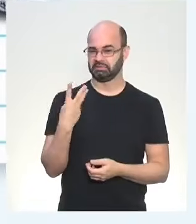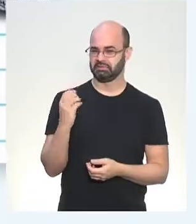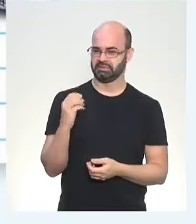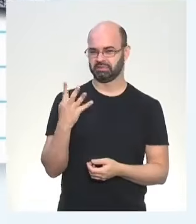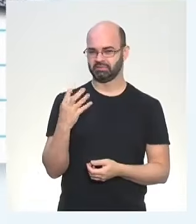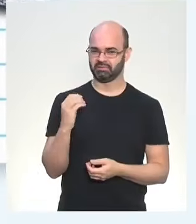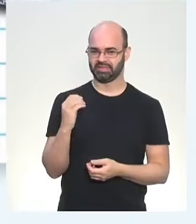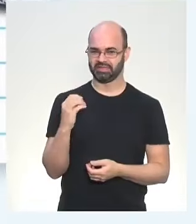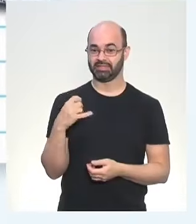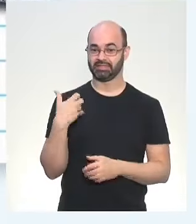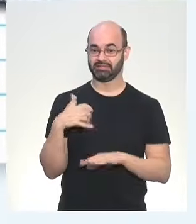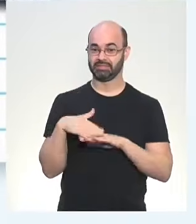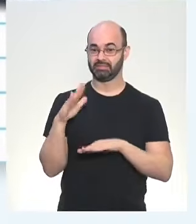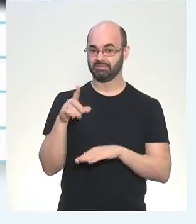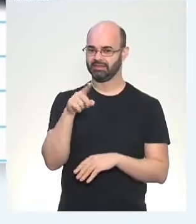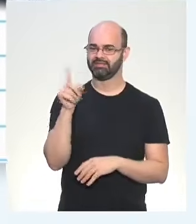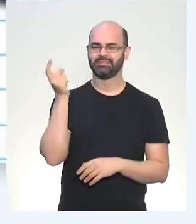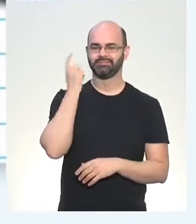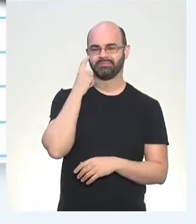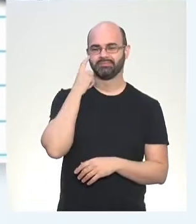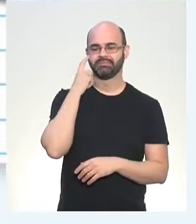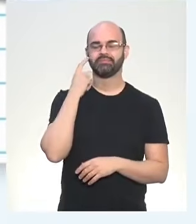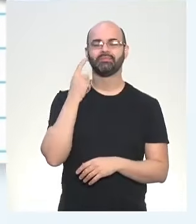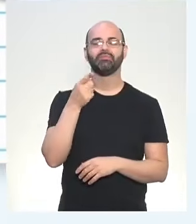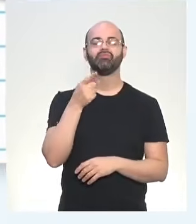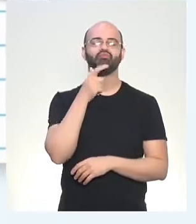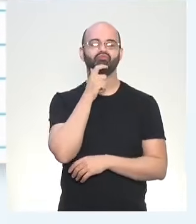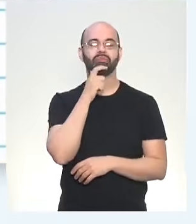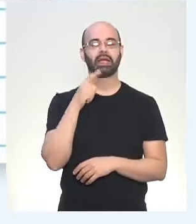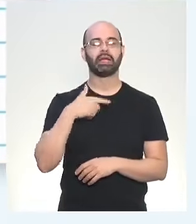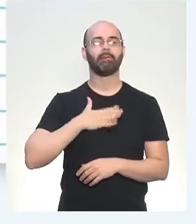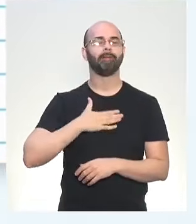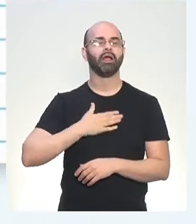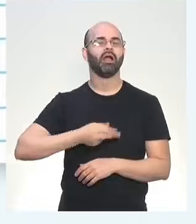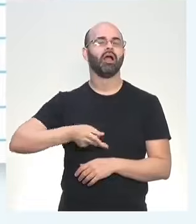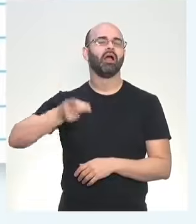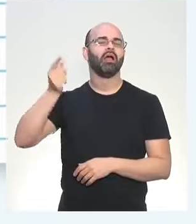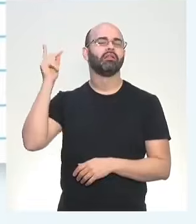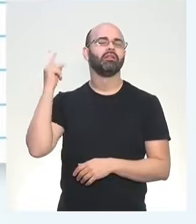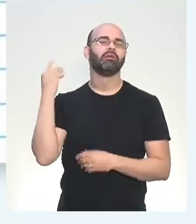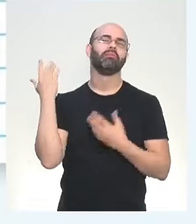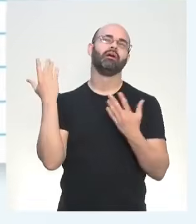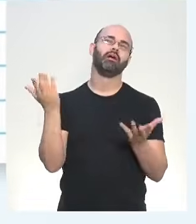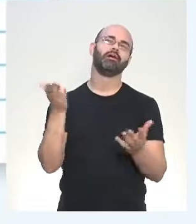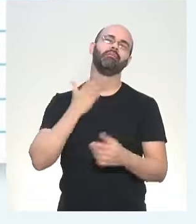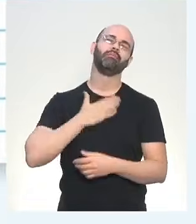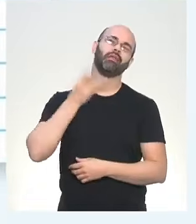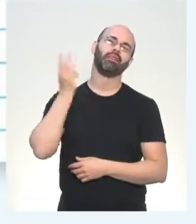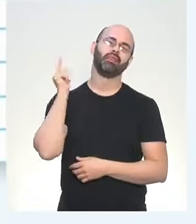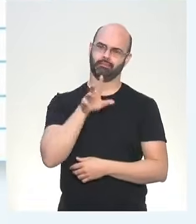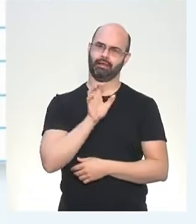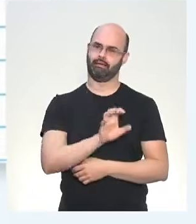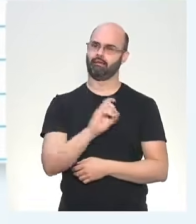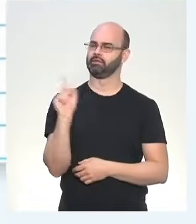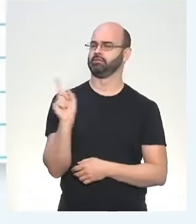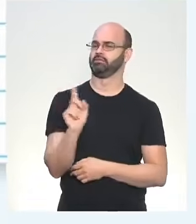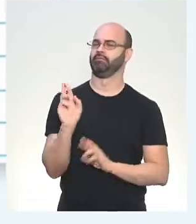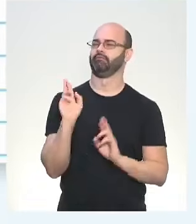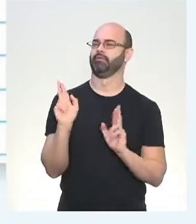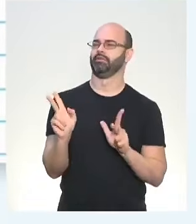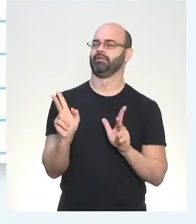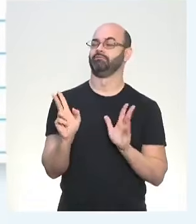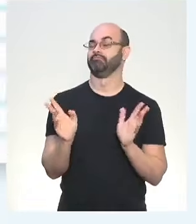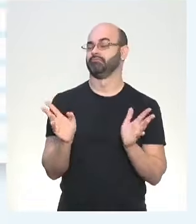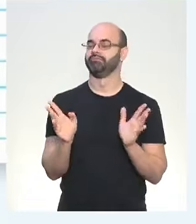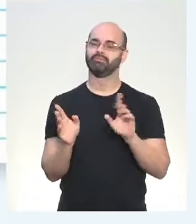40, provavelmente já se pegou algumas vezes dizendo: no meu tempo, as coisas não eram assim. Bom, podemos